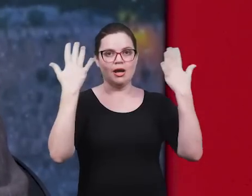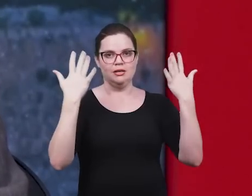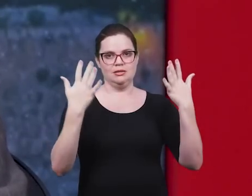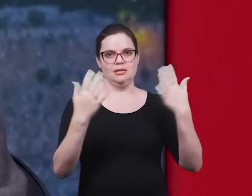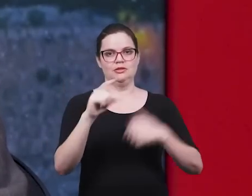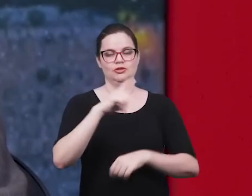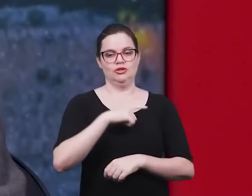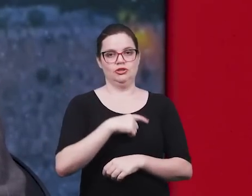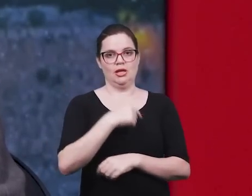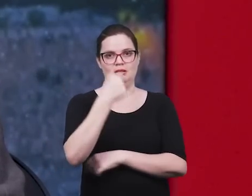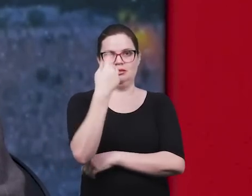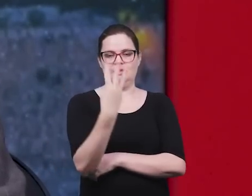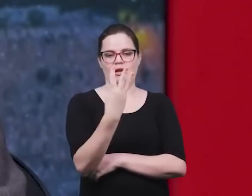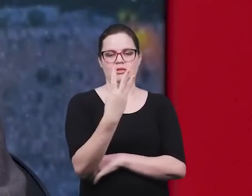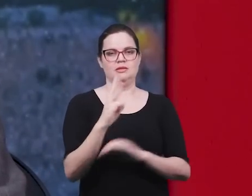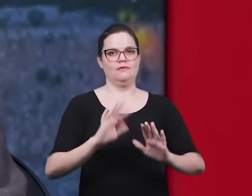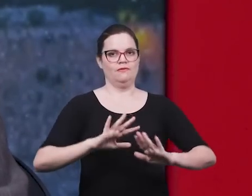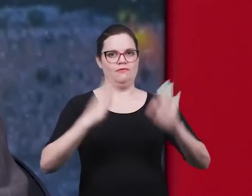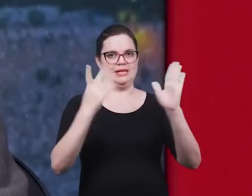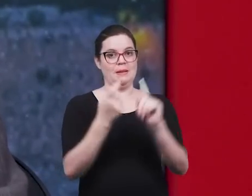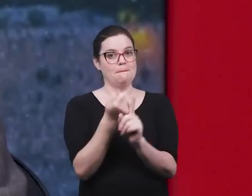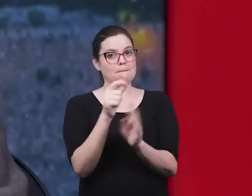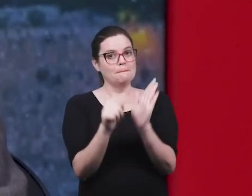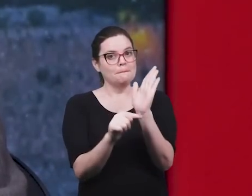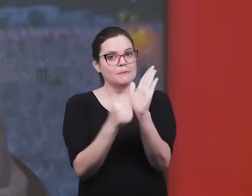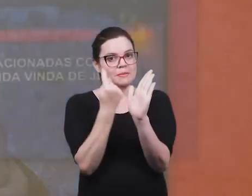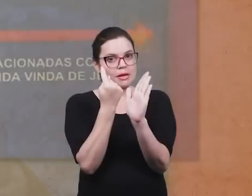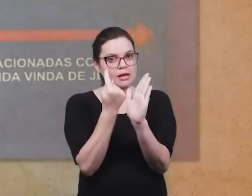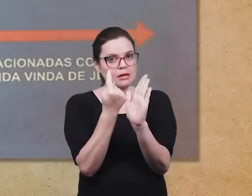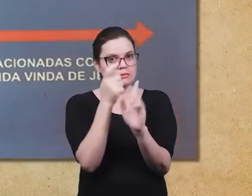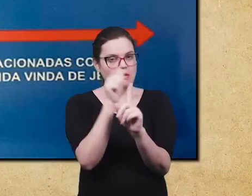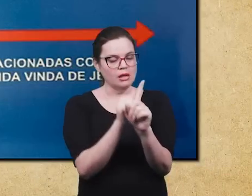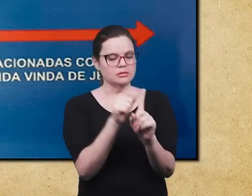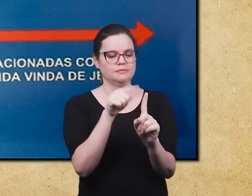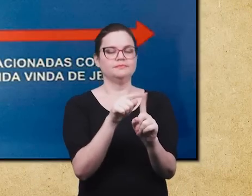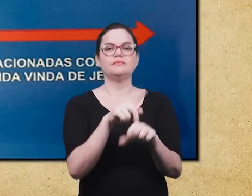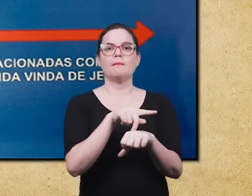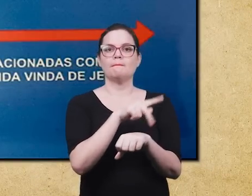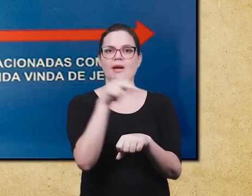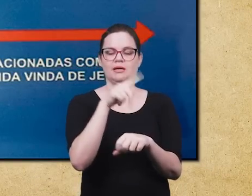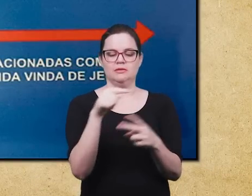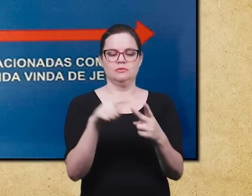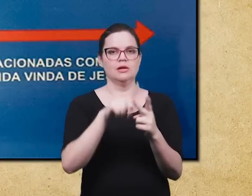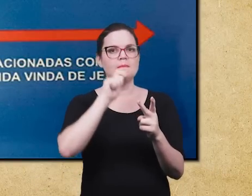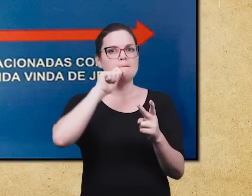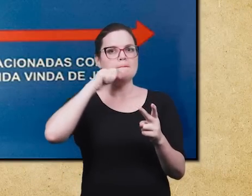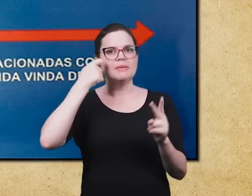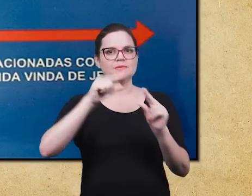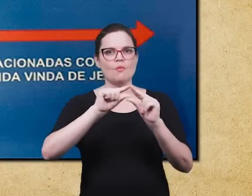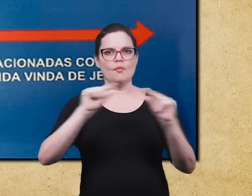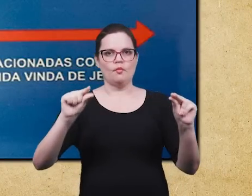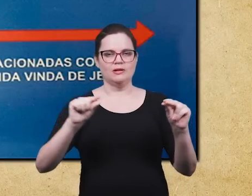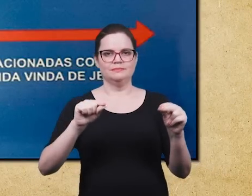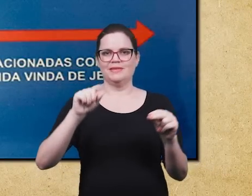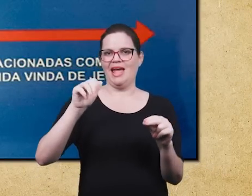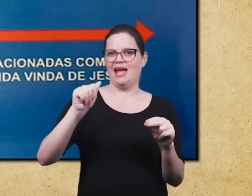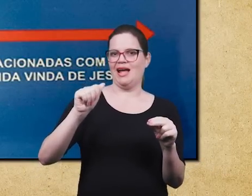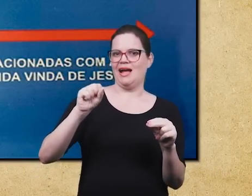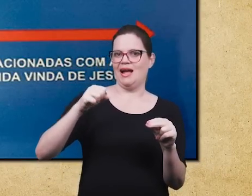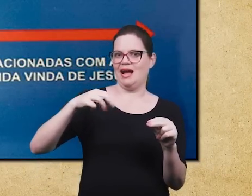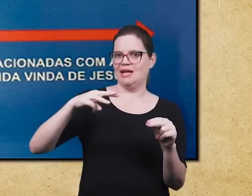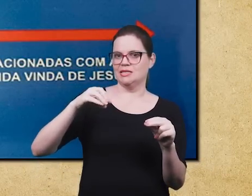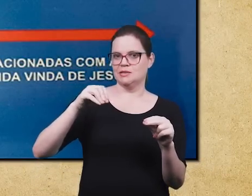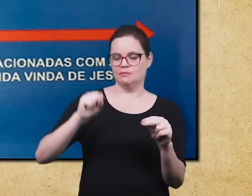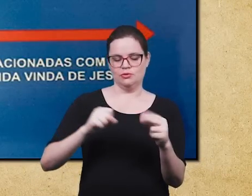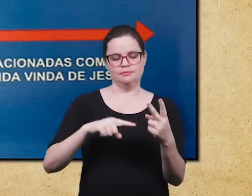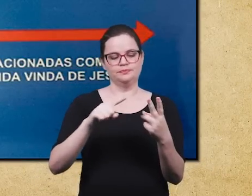3 festas. Essas 3 festas eram a Páscoa, Pães Asmos e Primícias. Elas ocorriam no